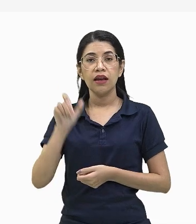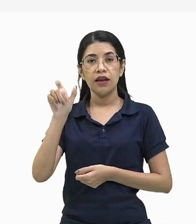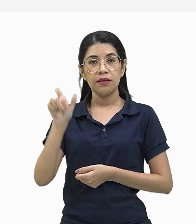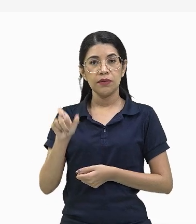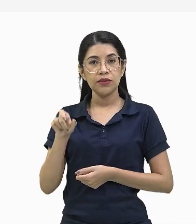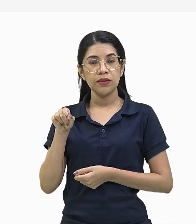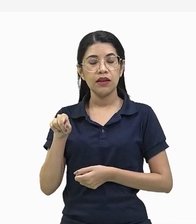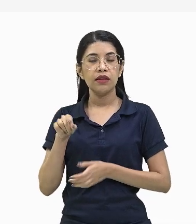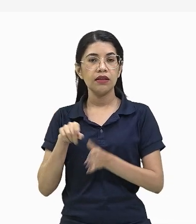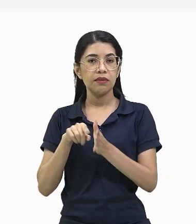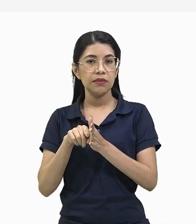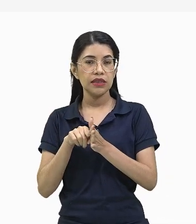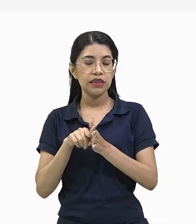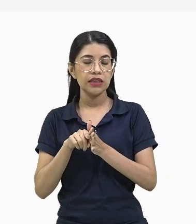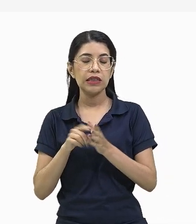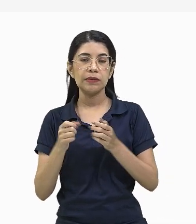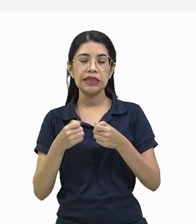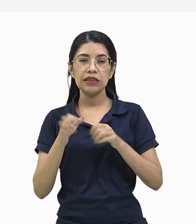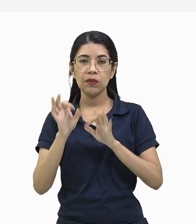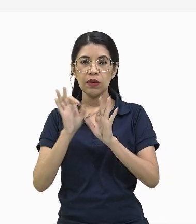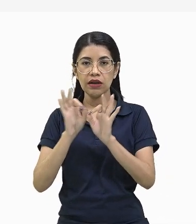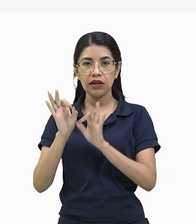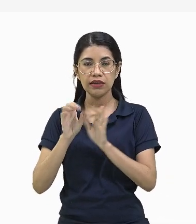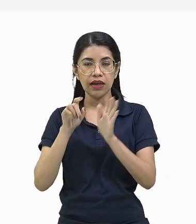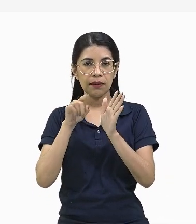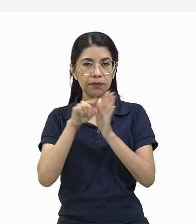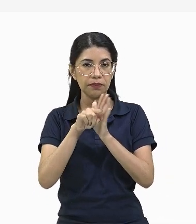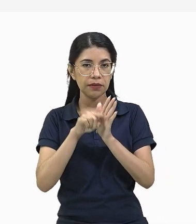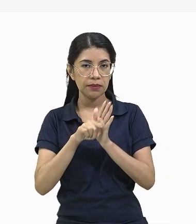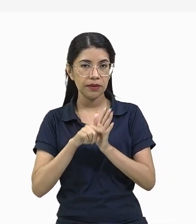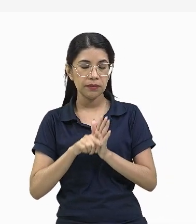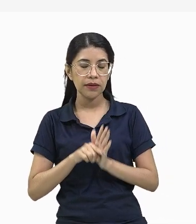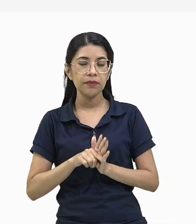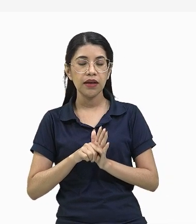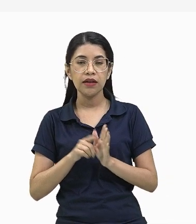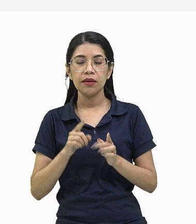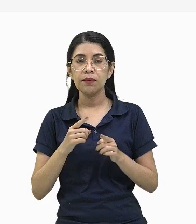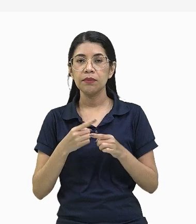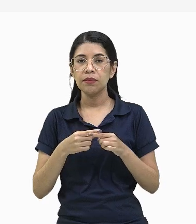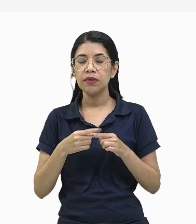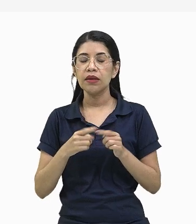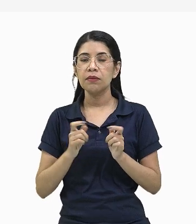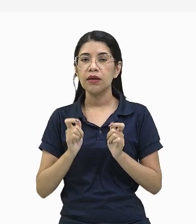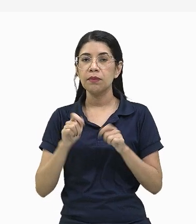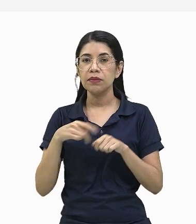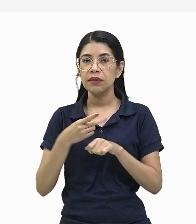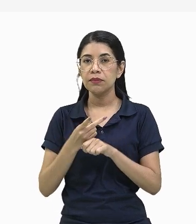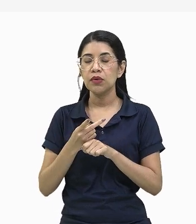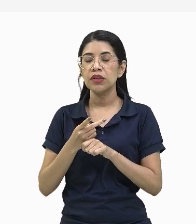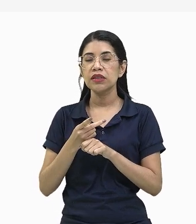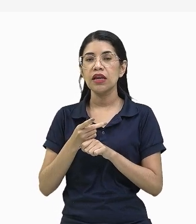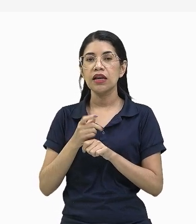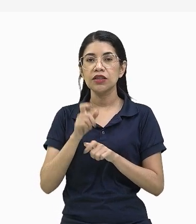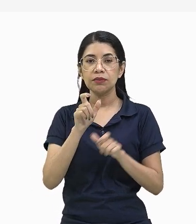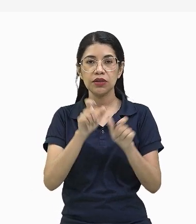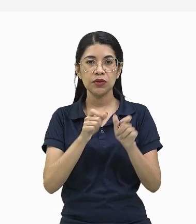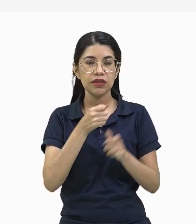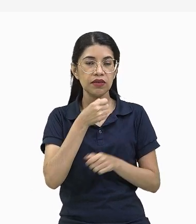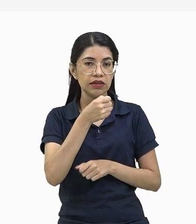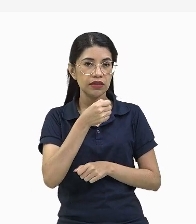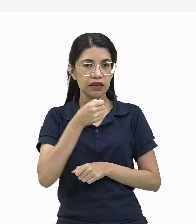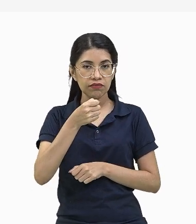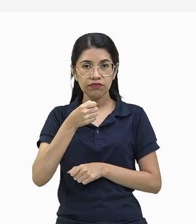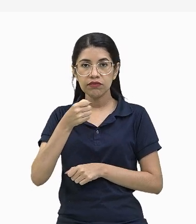que organizar os questionários justamente para fazer as entrevistas com as pessoas, quando